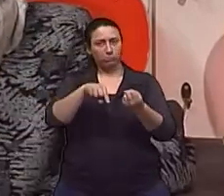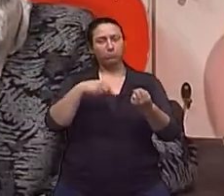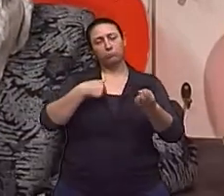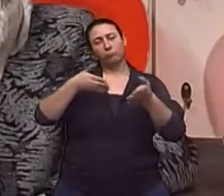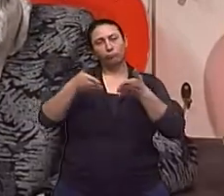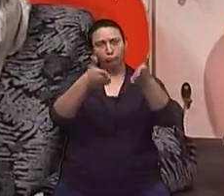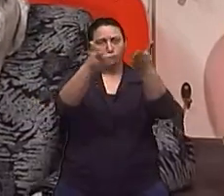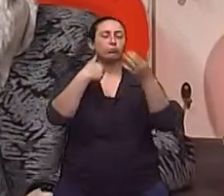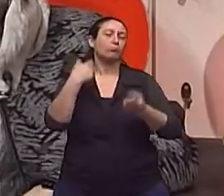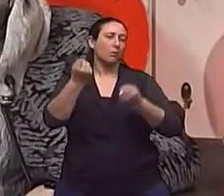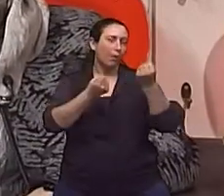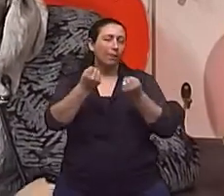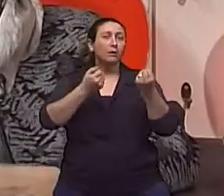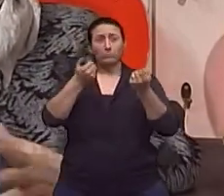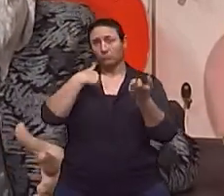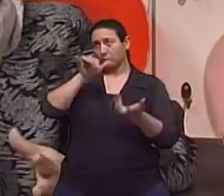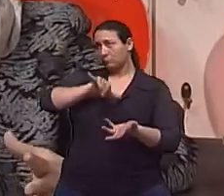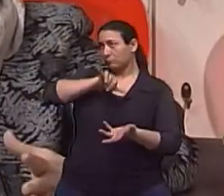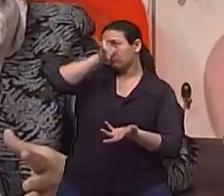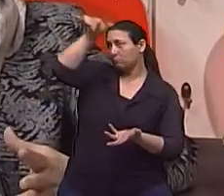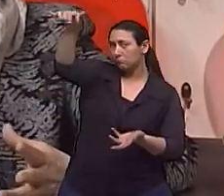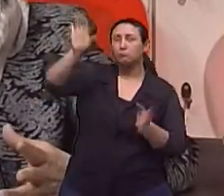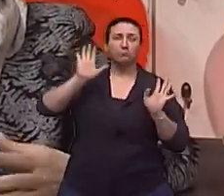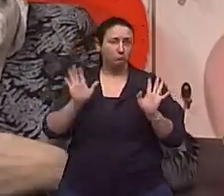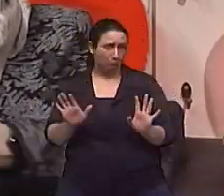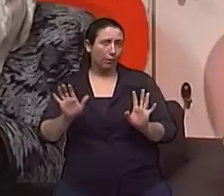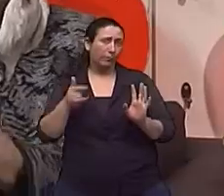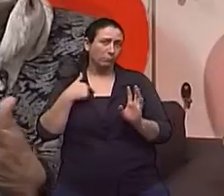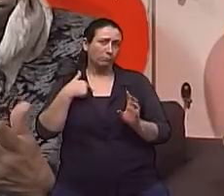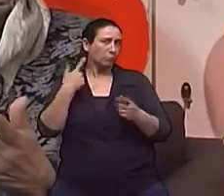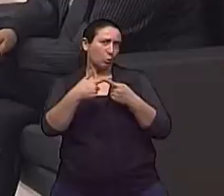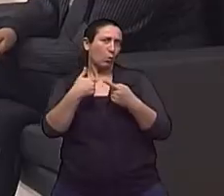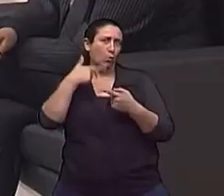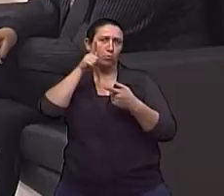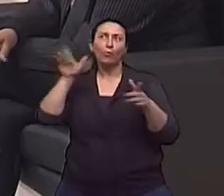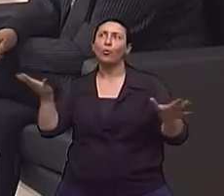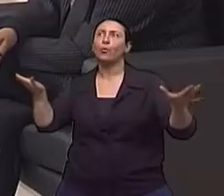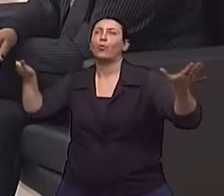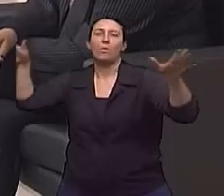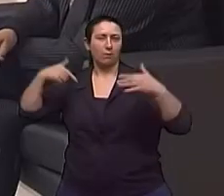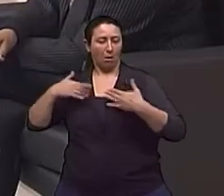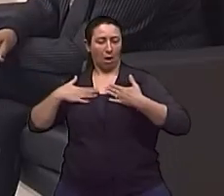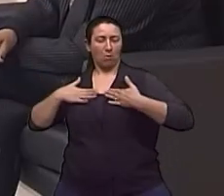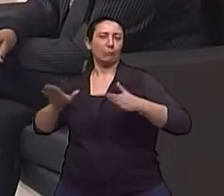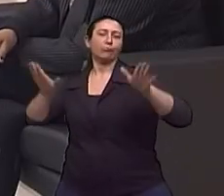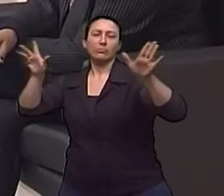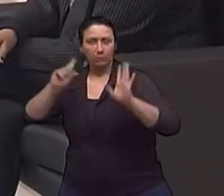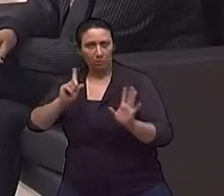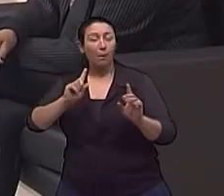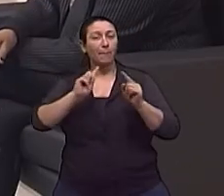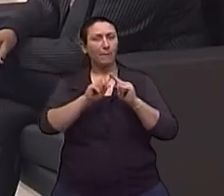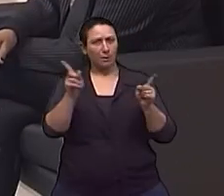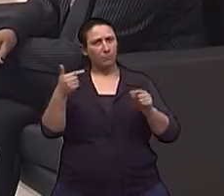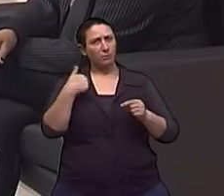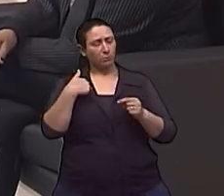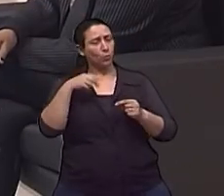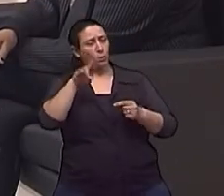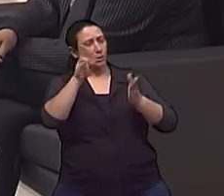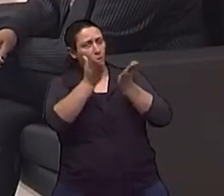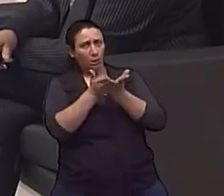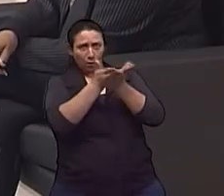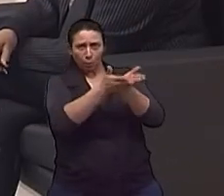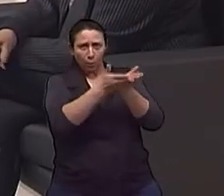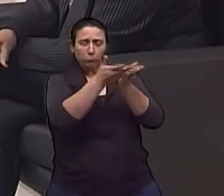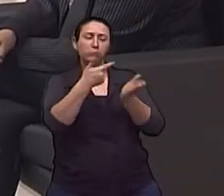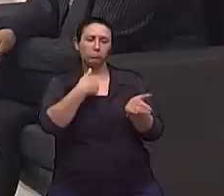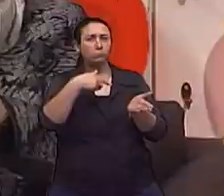se eu vou fazer uma viagem aérea uso avião porque porque eu não a clarear é se eu vou fazer uma travessia para o Rio